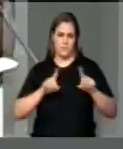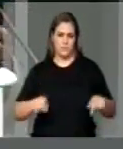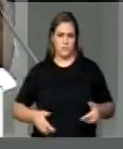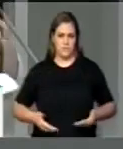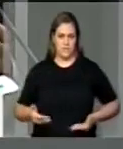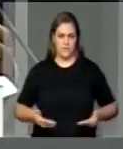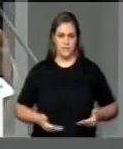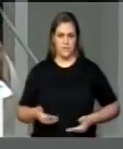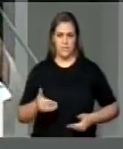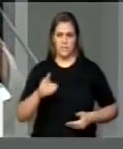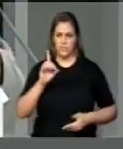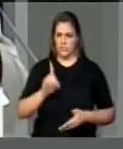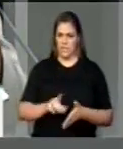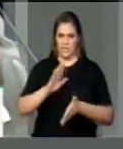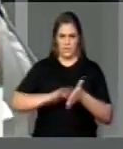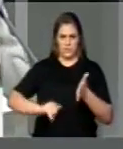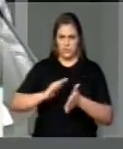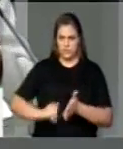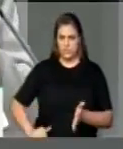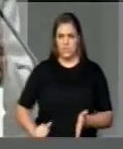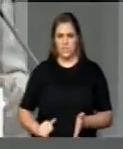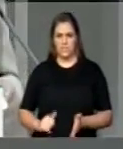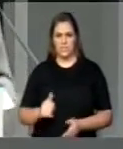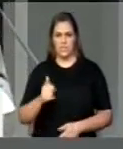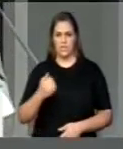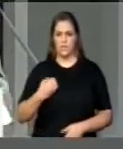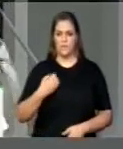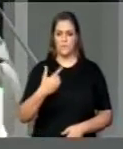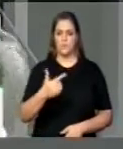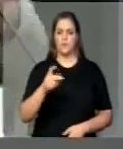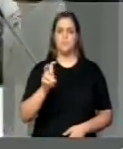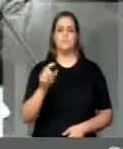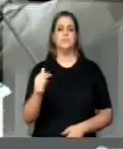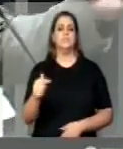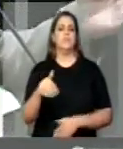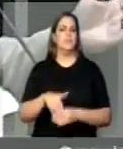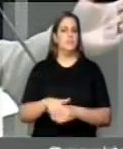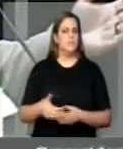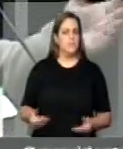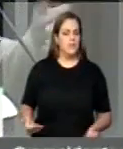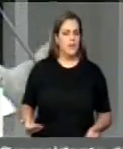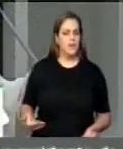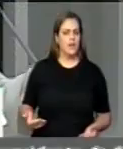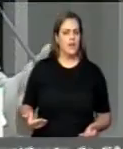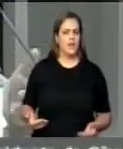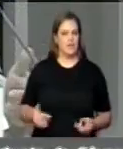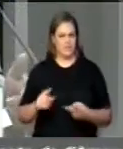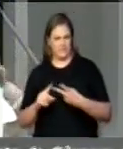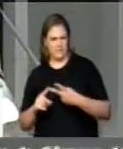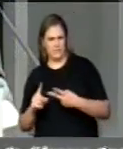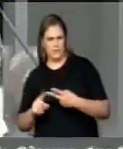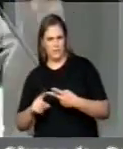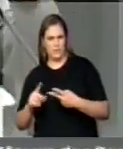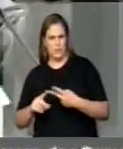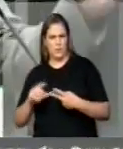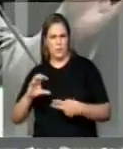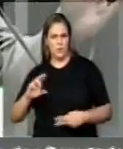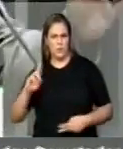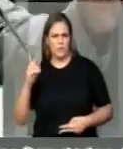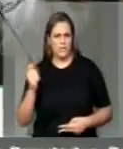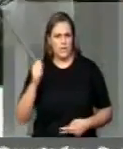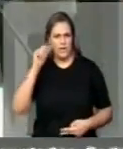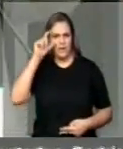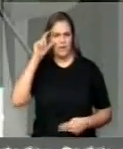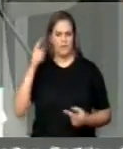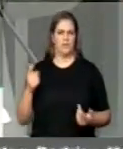257, ficam como instrumento de barganha para se protelar a apreciação da matéria Cunha, que não tem nada a